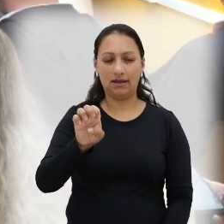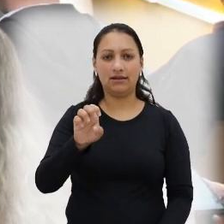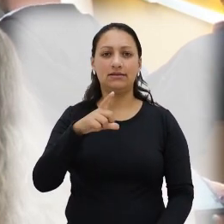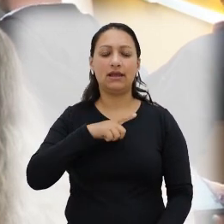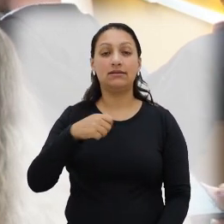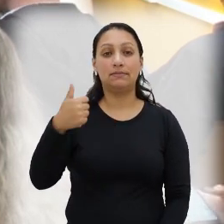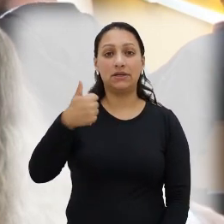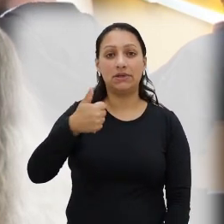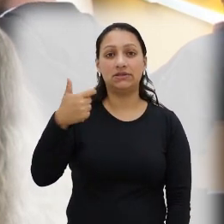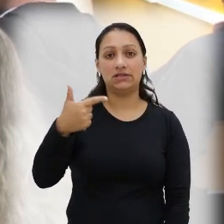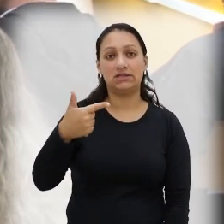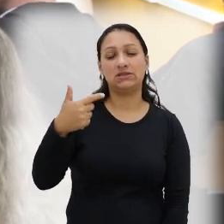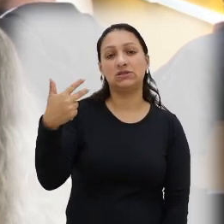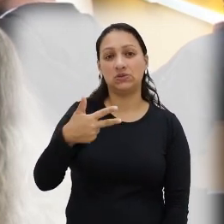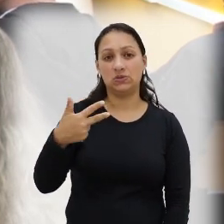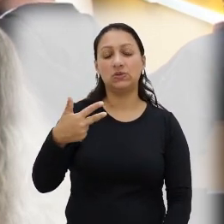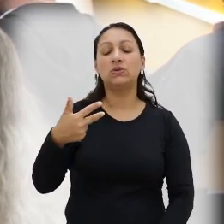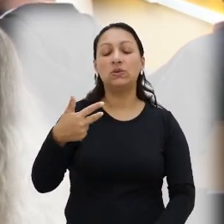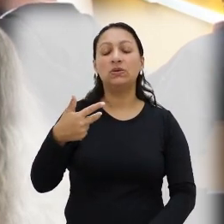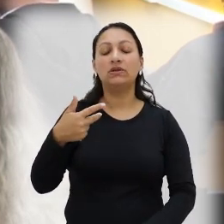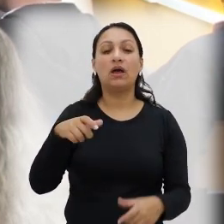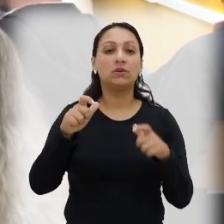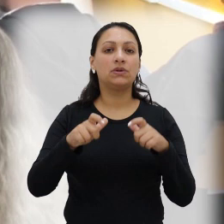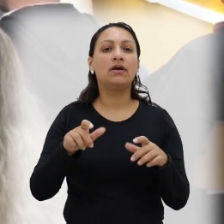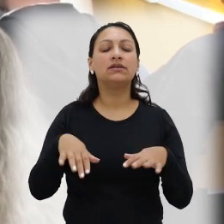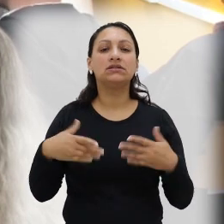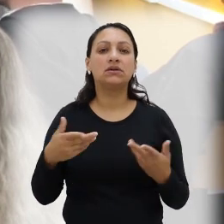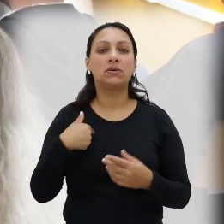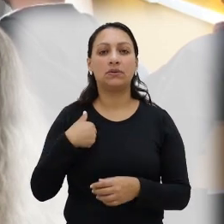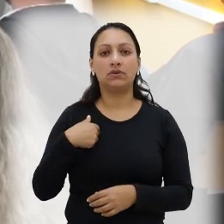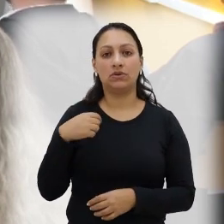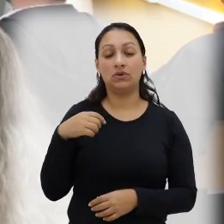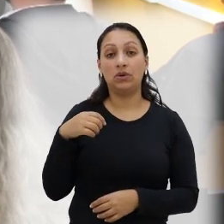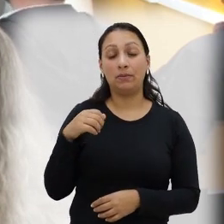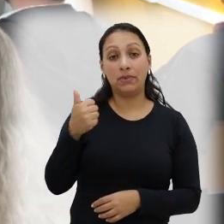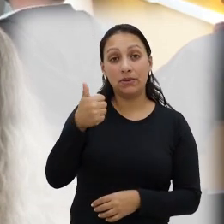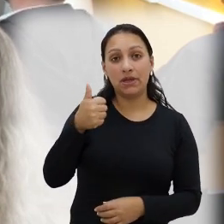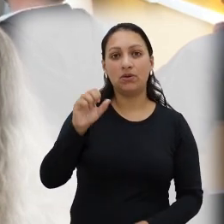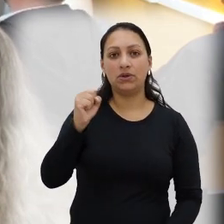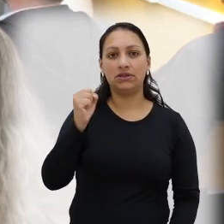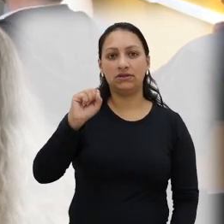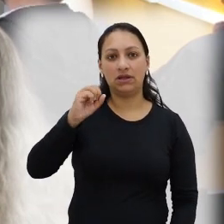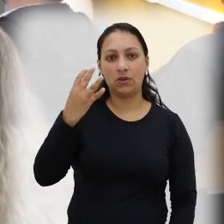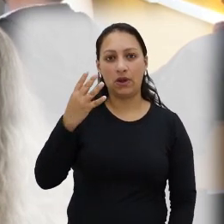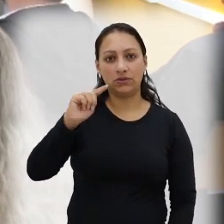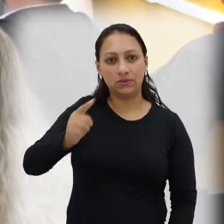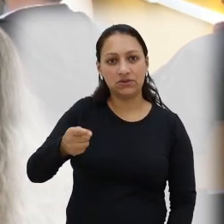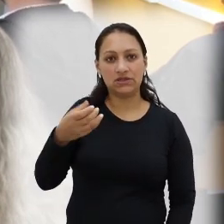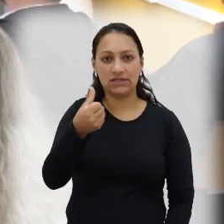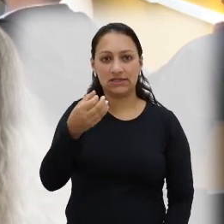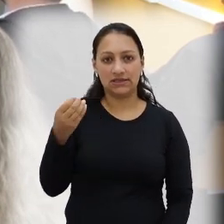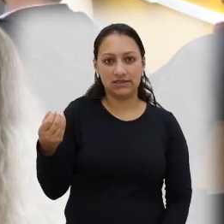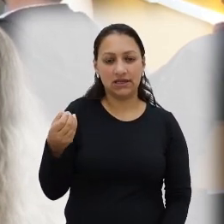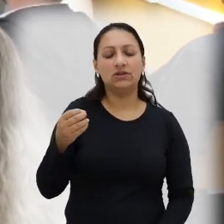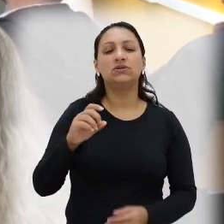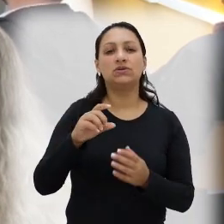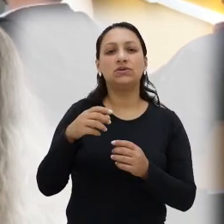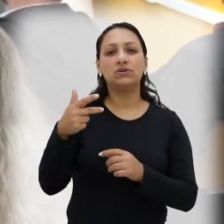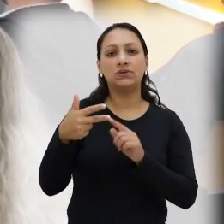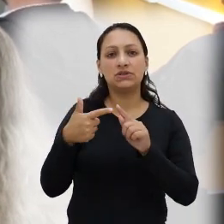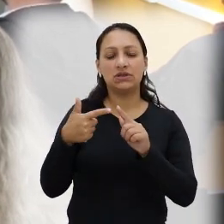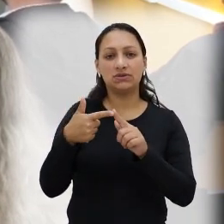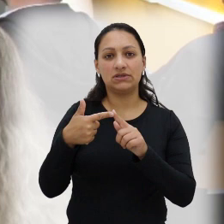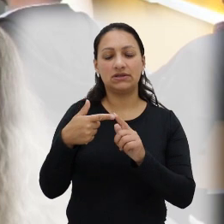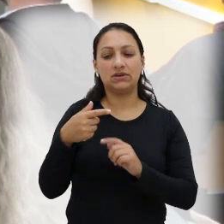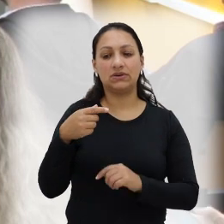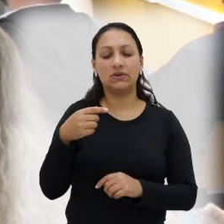terceiro e quarto lugar. A primeiro lugar ele ganha 84.600, o segundo lugar 42.300,